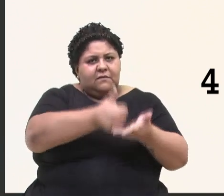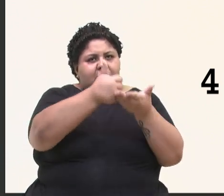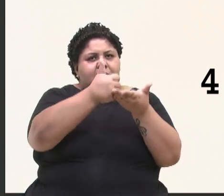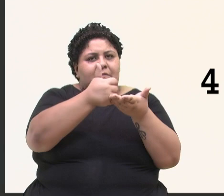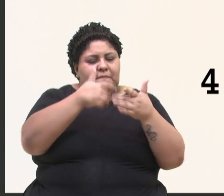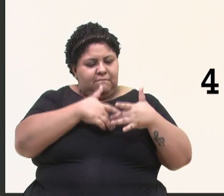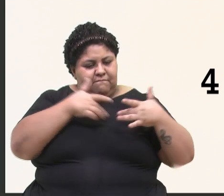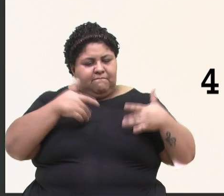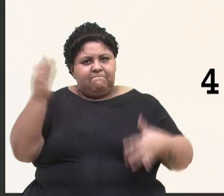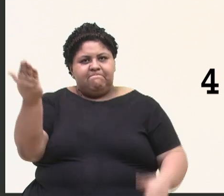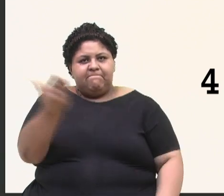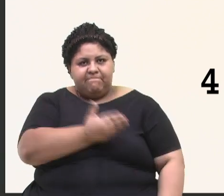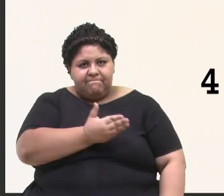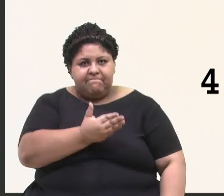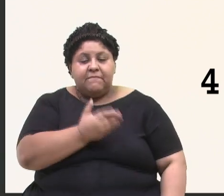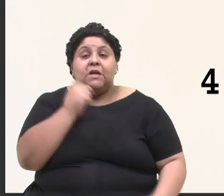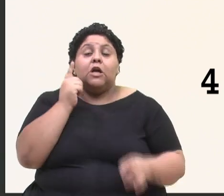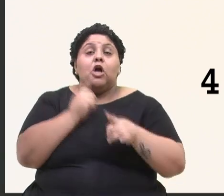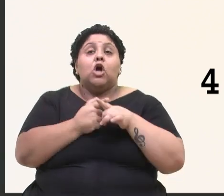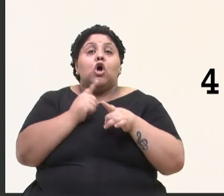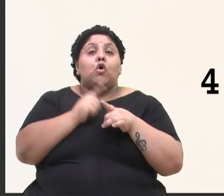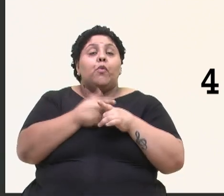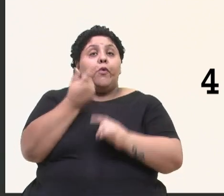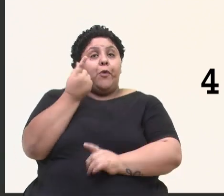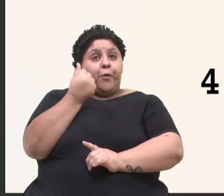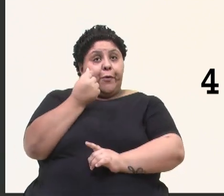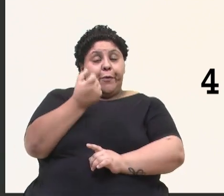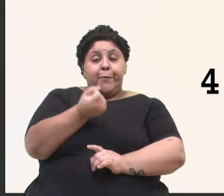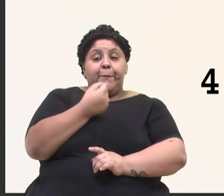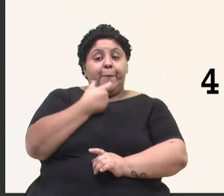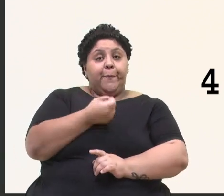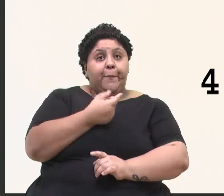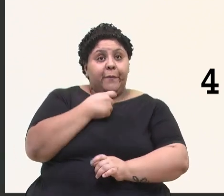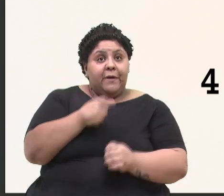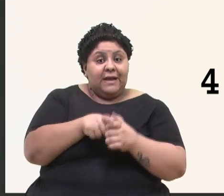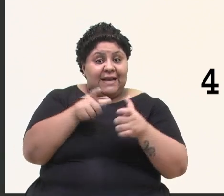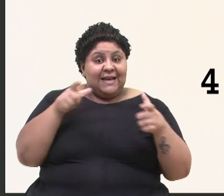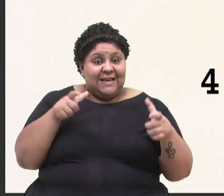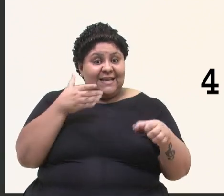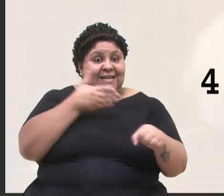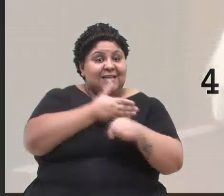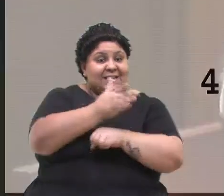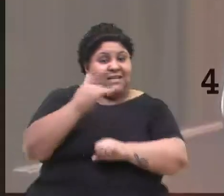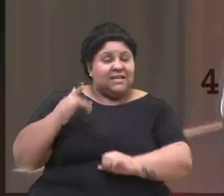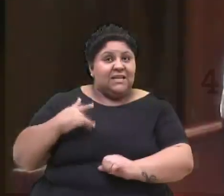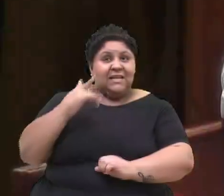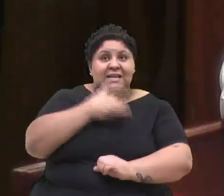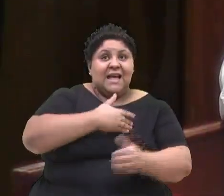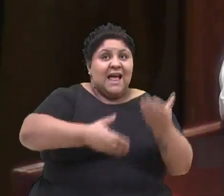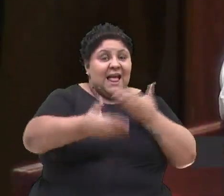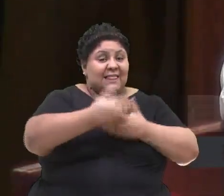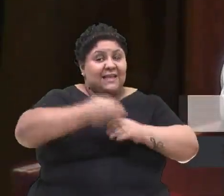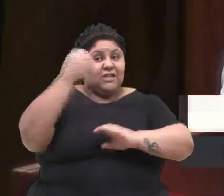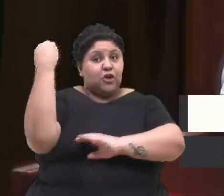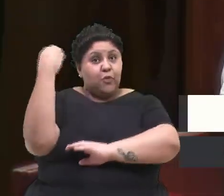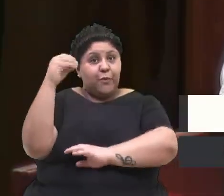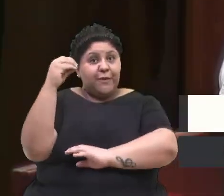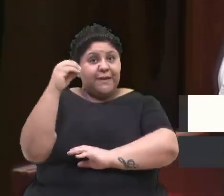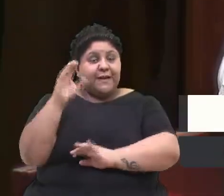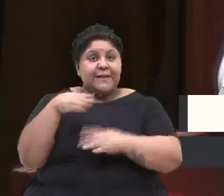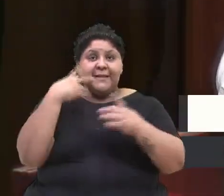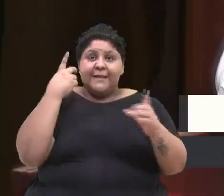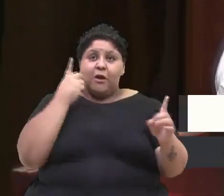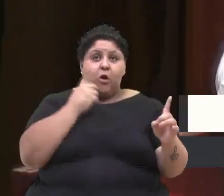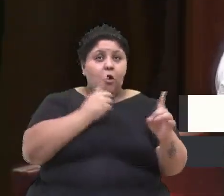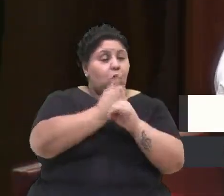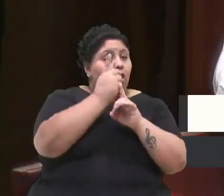de vocês, porque além do custo dos remédios, grande parte desses médicos atendem em Porto Alegre. Então, uma consulta particular